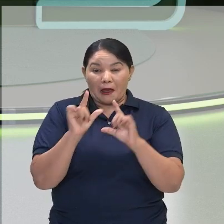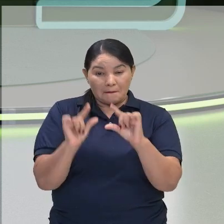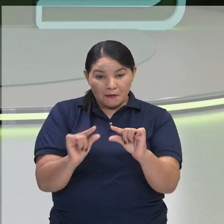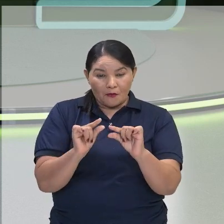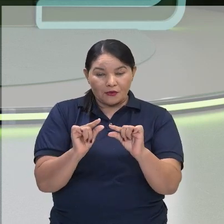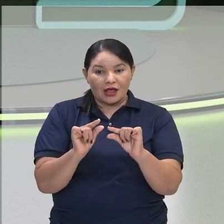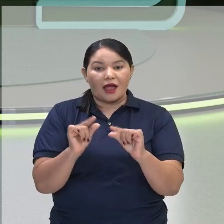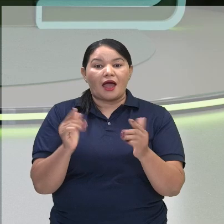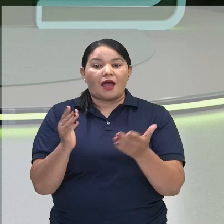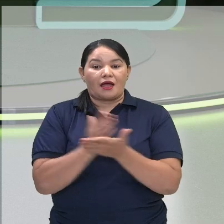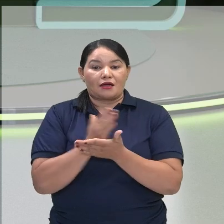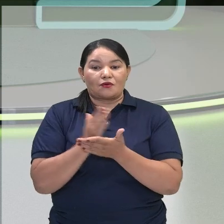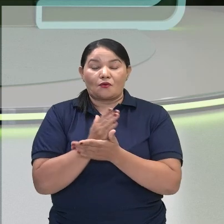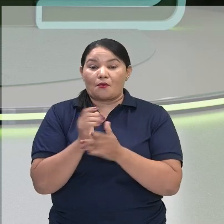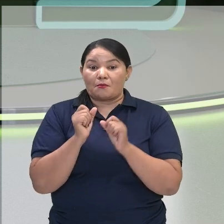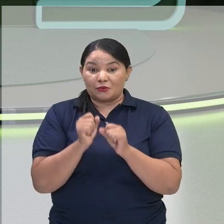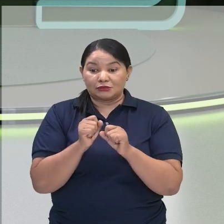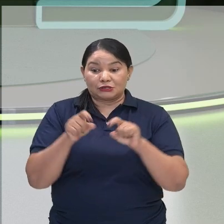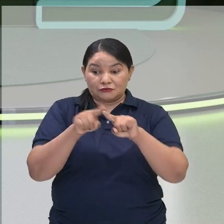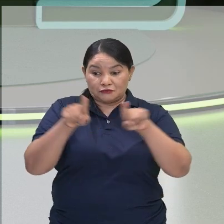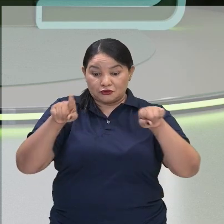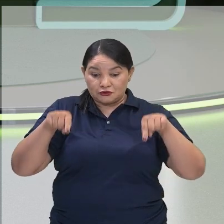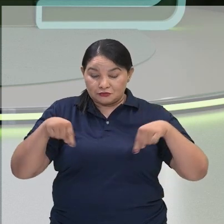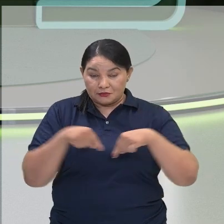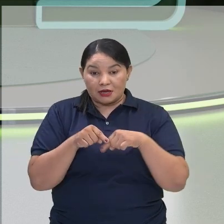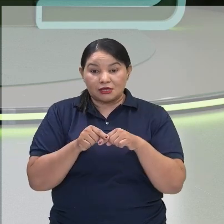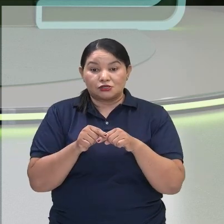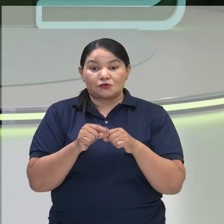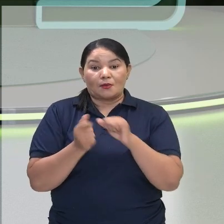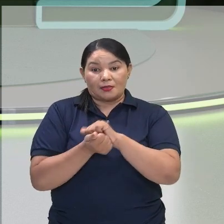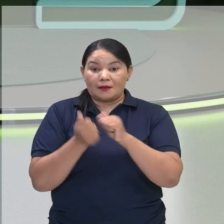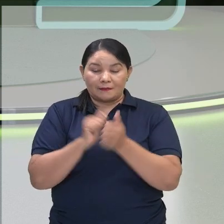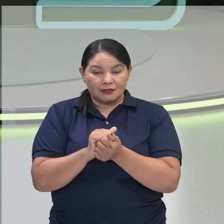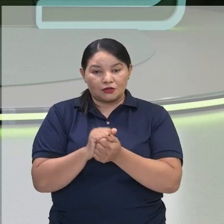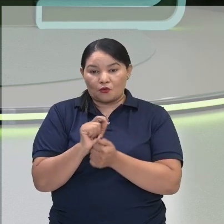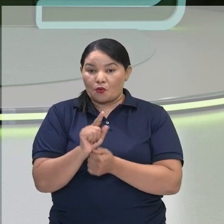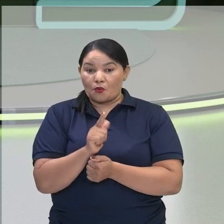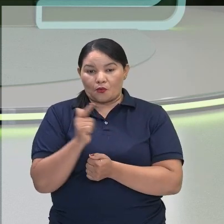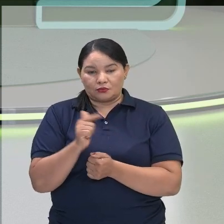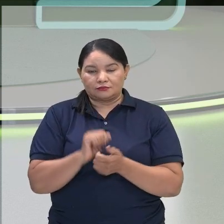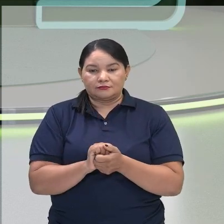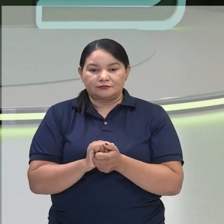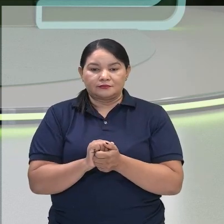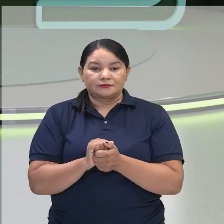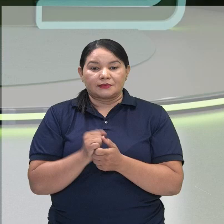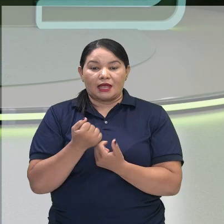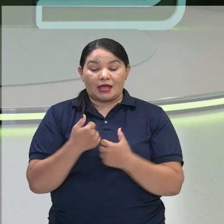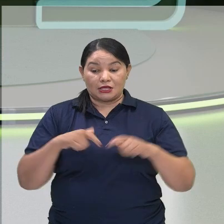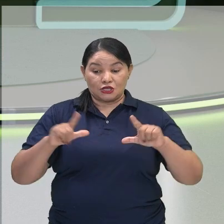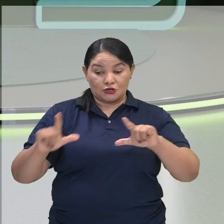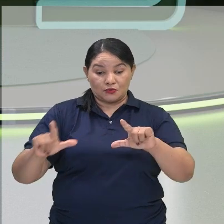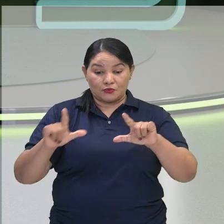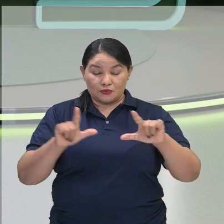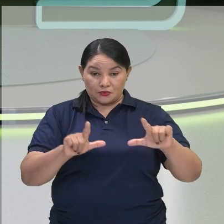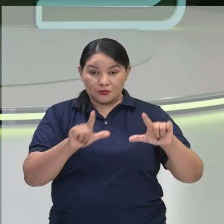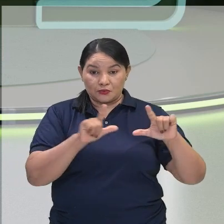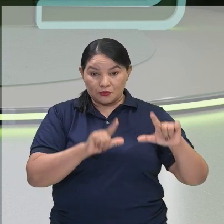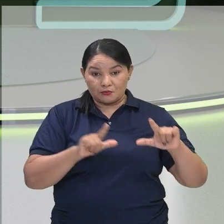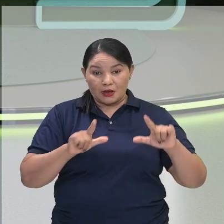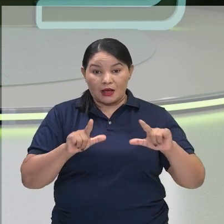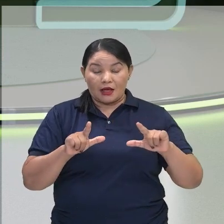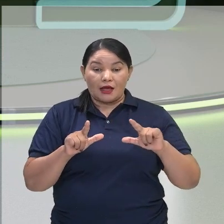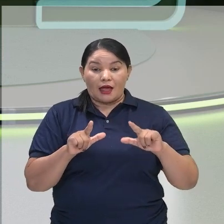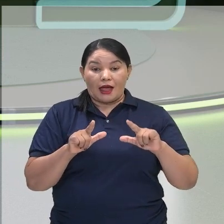possível reaproveitar esse espaço de uma forma diferente, instalando então placas solares em balsas que